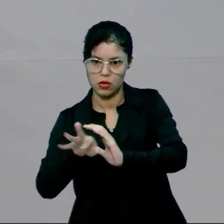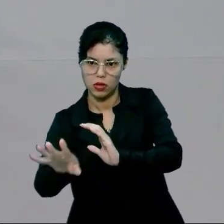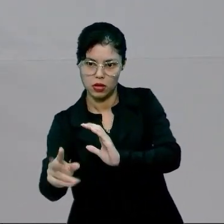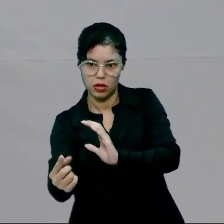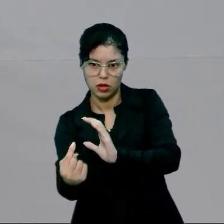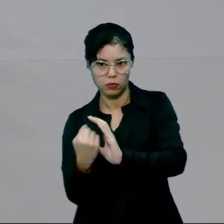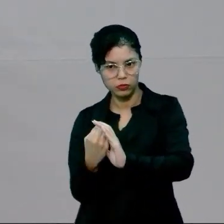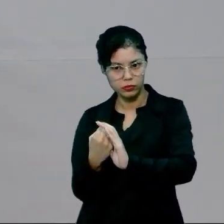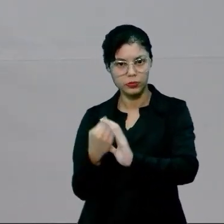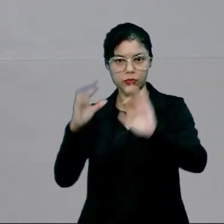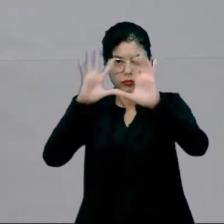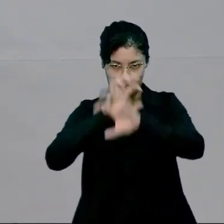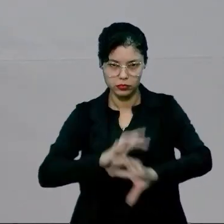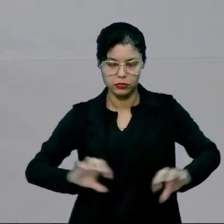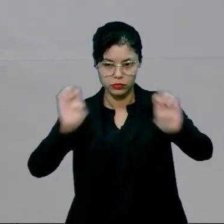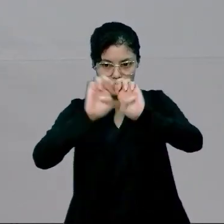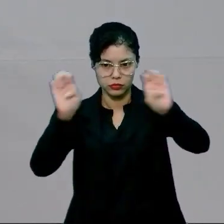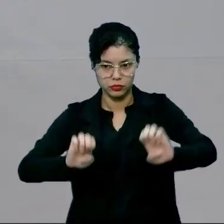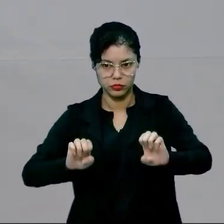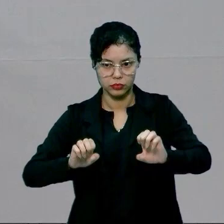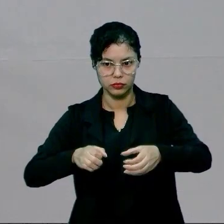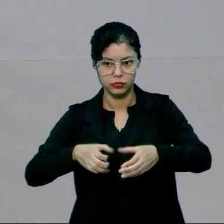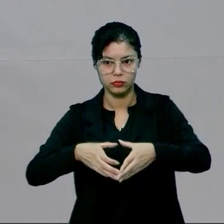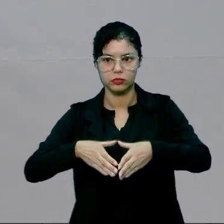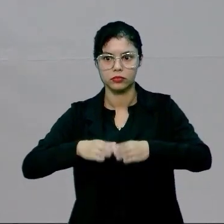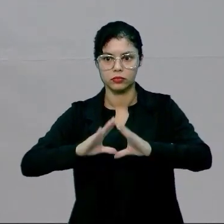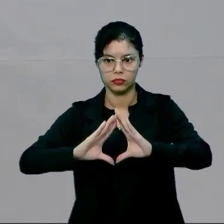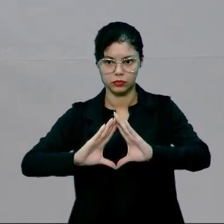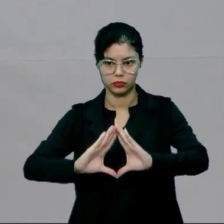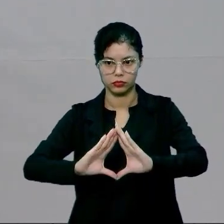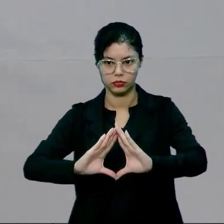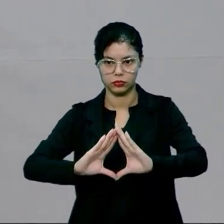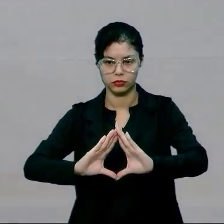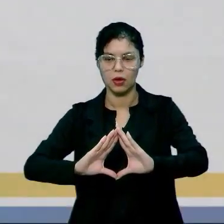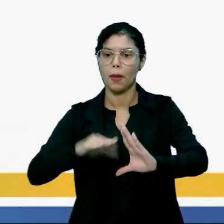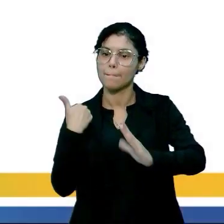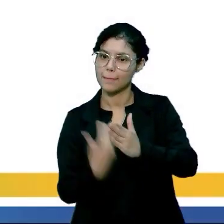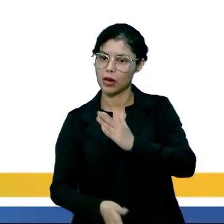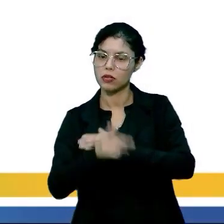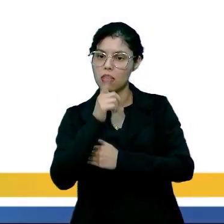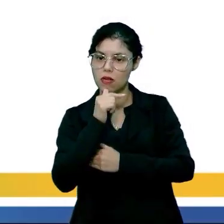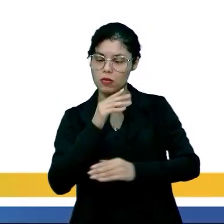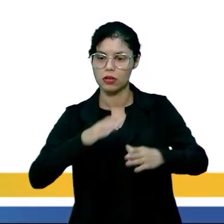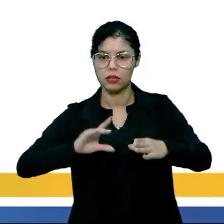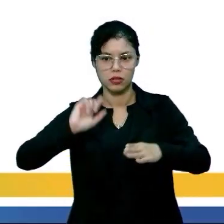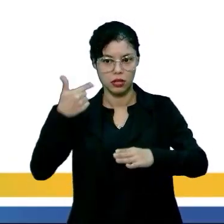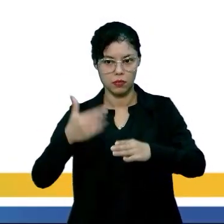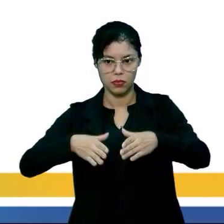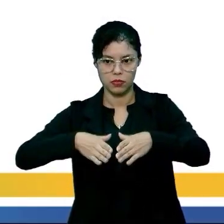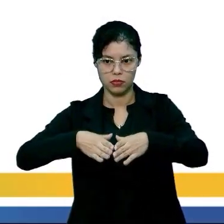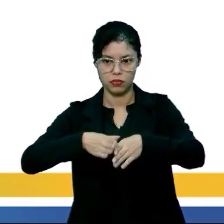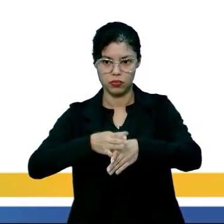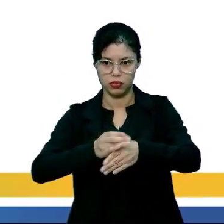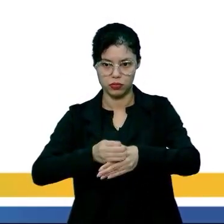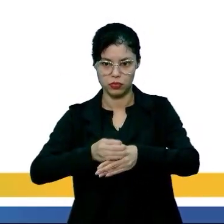que a partir do momento que essa estrutura está aberta, ela também perde água, tá?